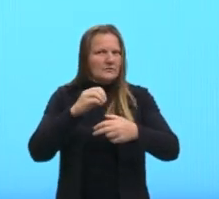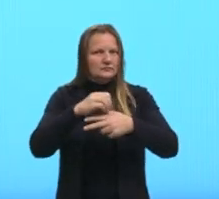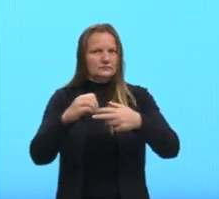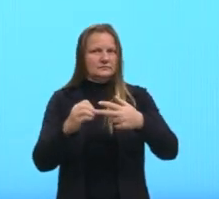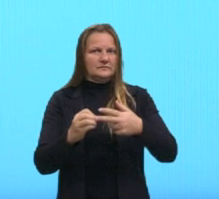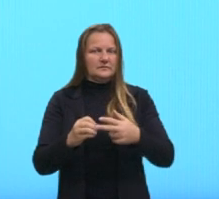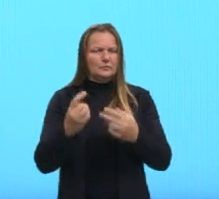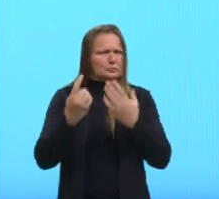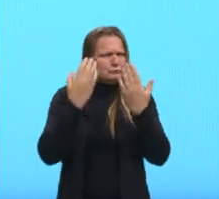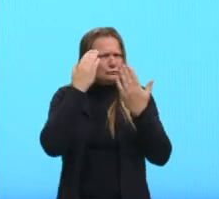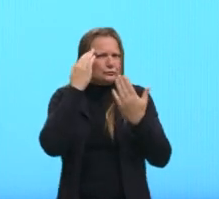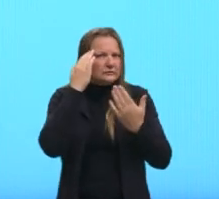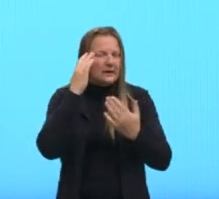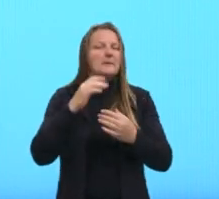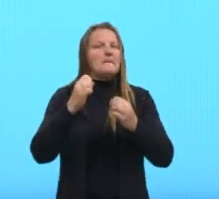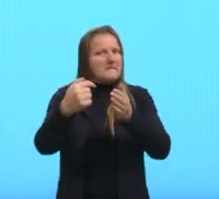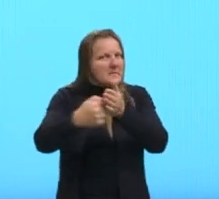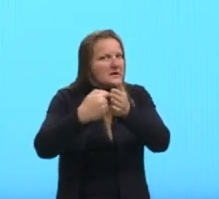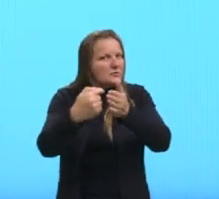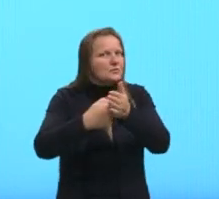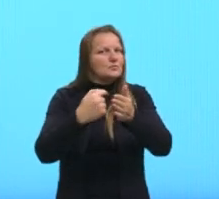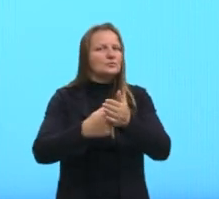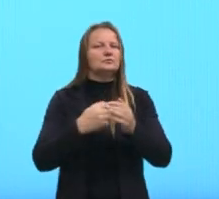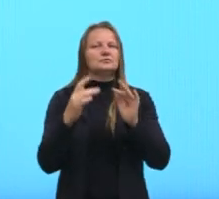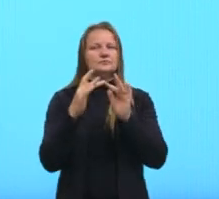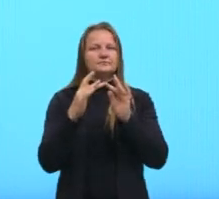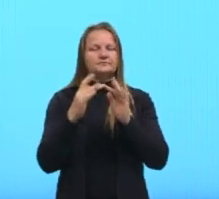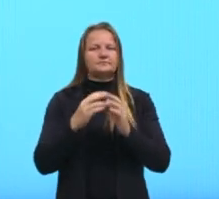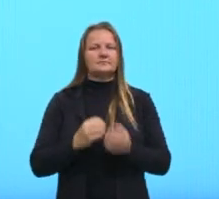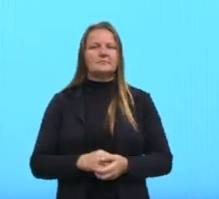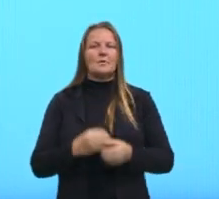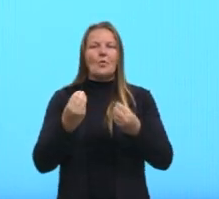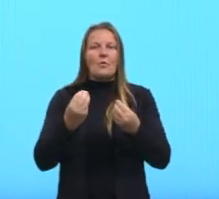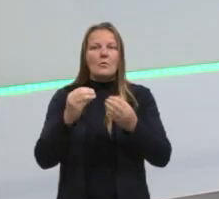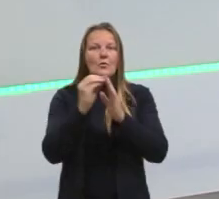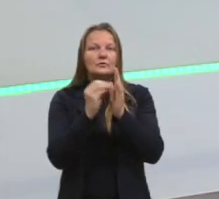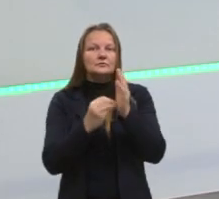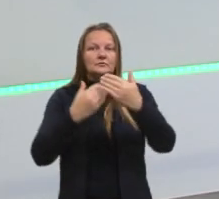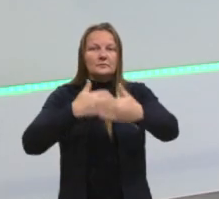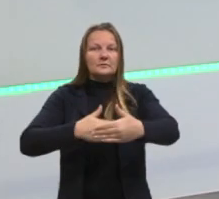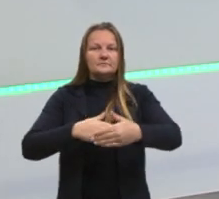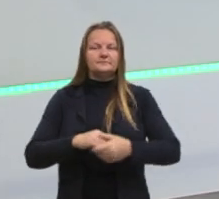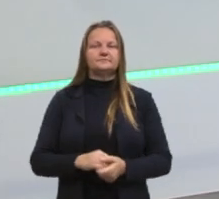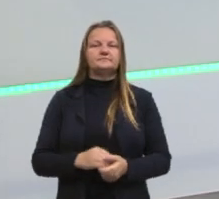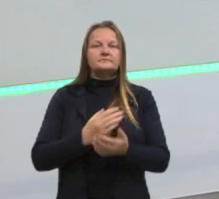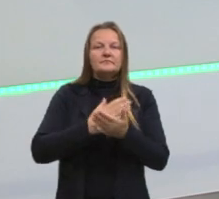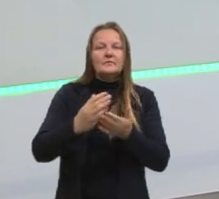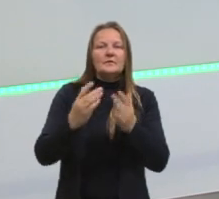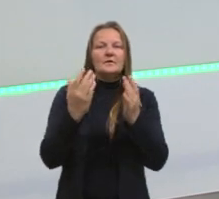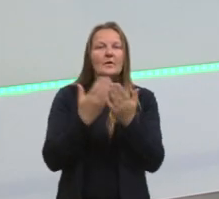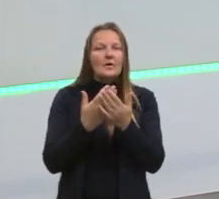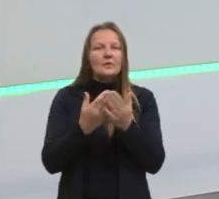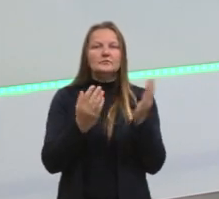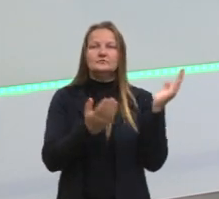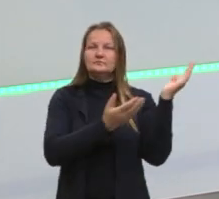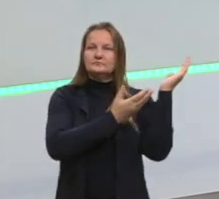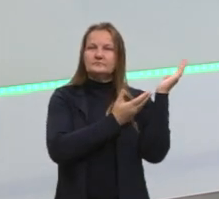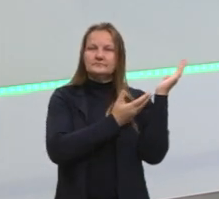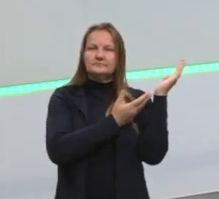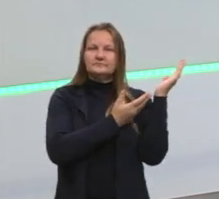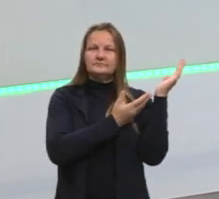o que que é os conteúdos a forma que ele é exigido nas provas tá então tudo isso tu já sabe tá ali os meus